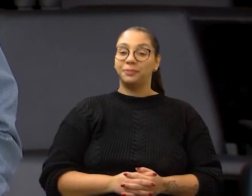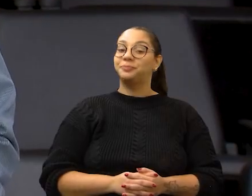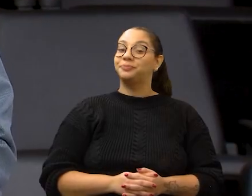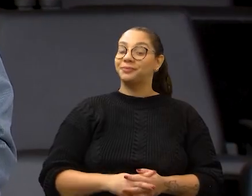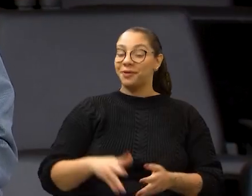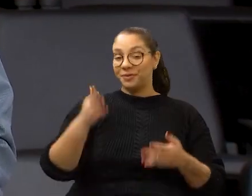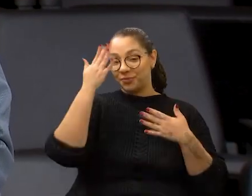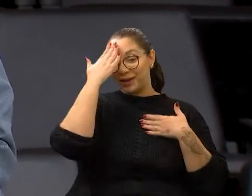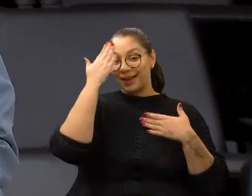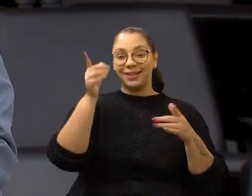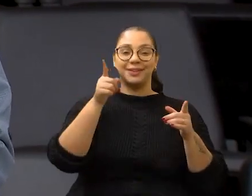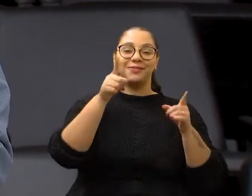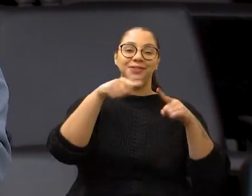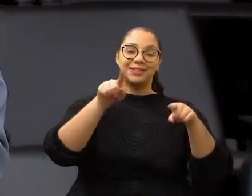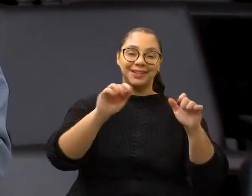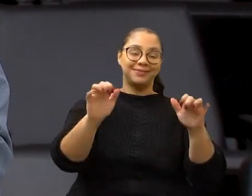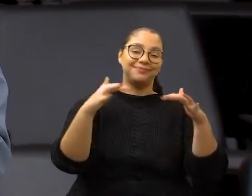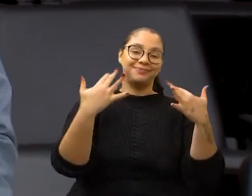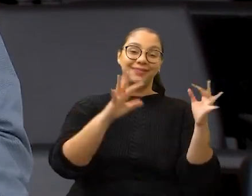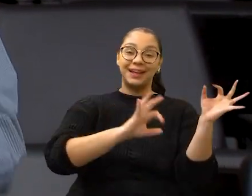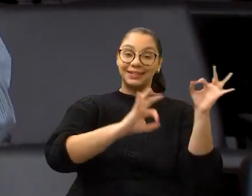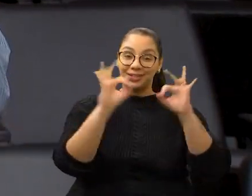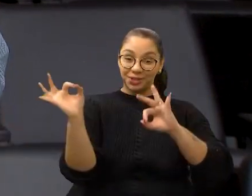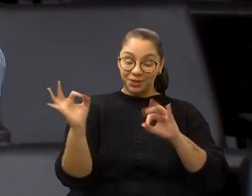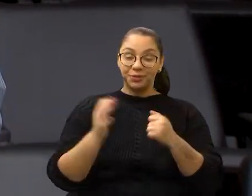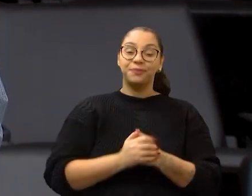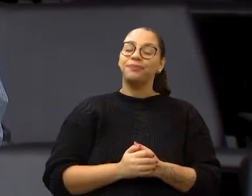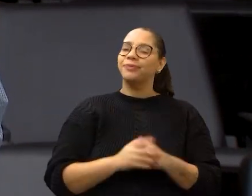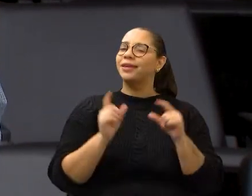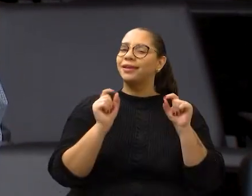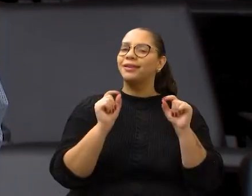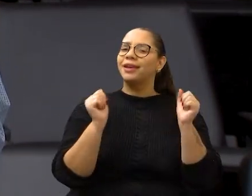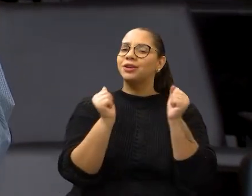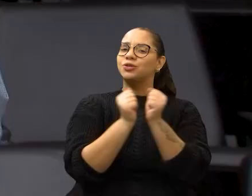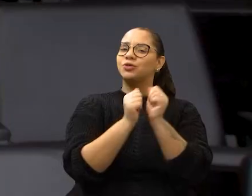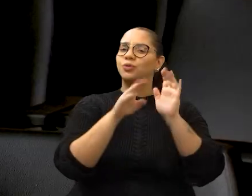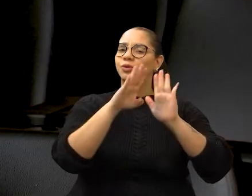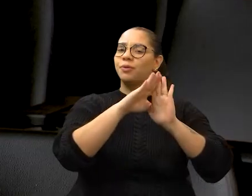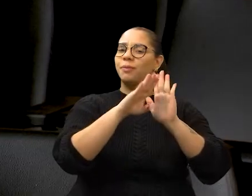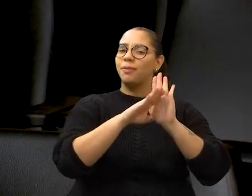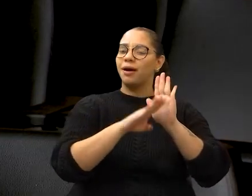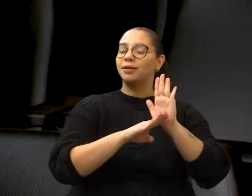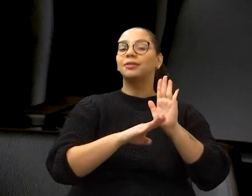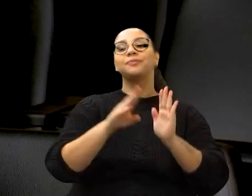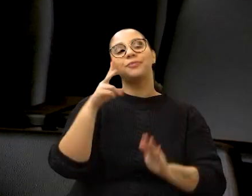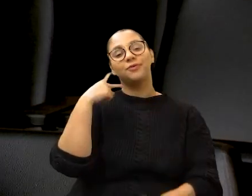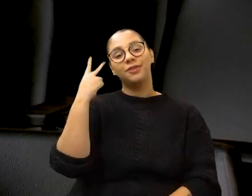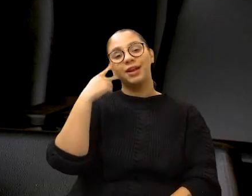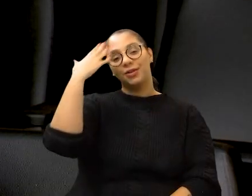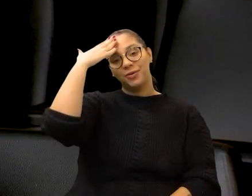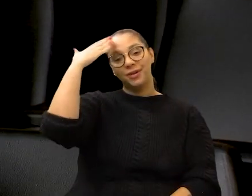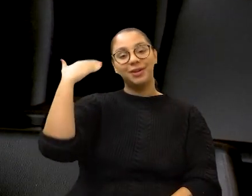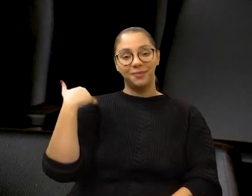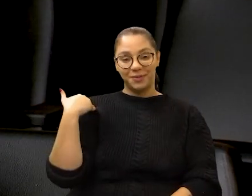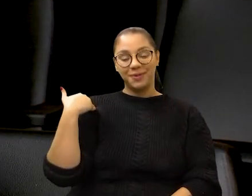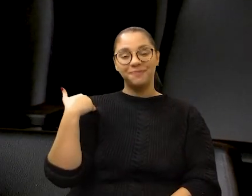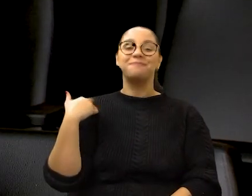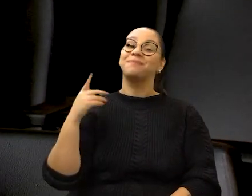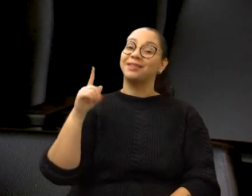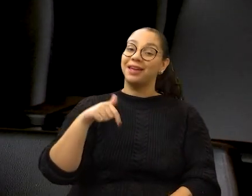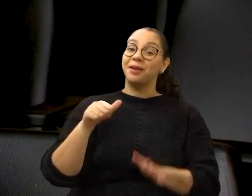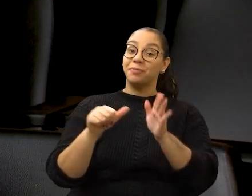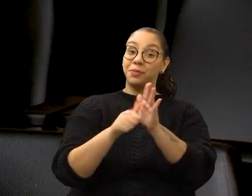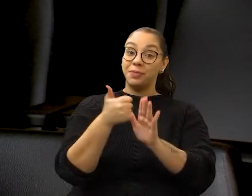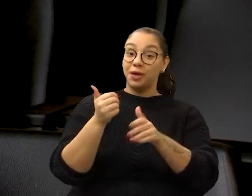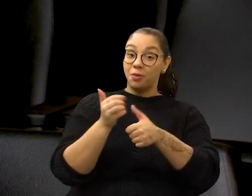Muito obrigado pela sua companhia, pela sua audiência. E quem está em pauta hoje é a vereadora Débora Palermo. Ela que neste